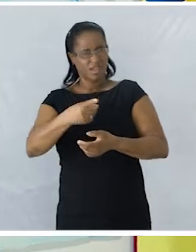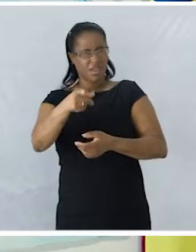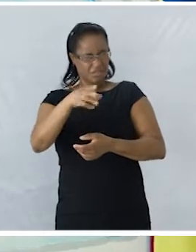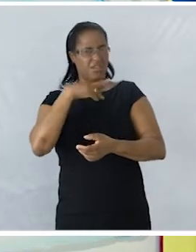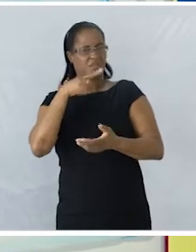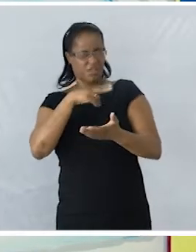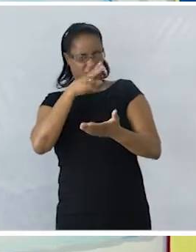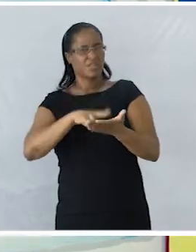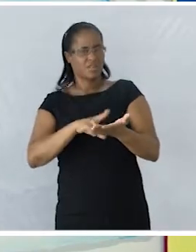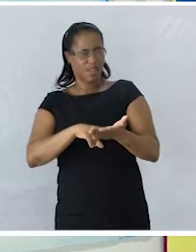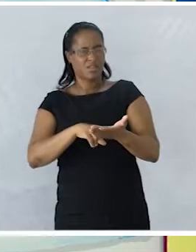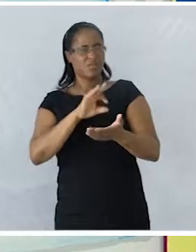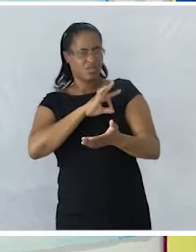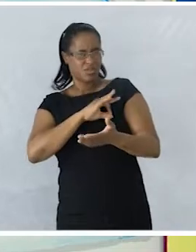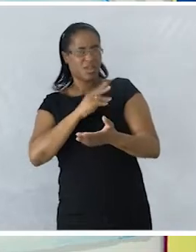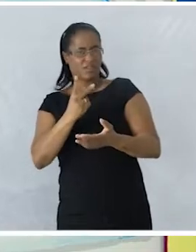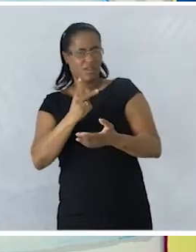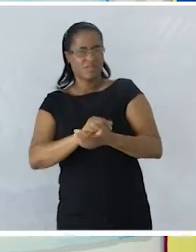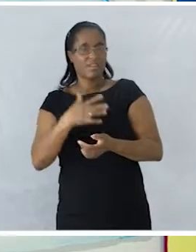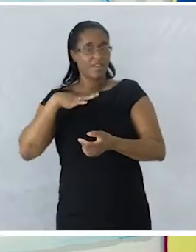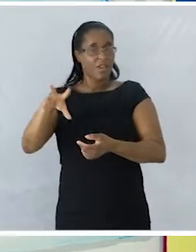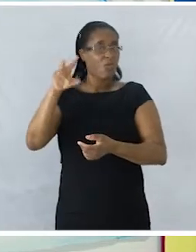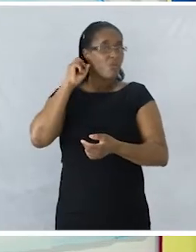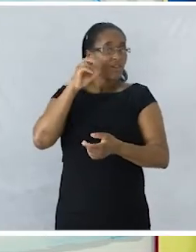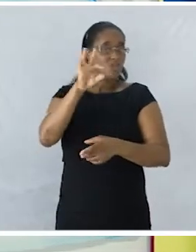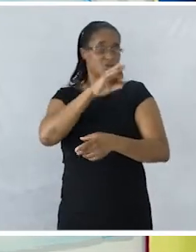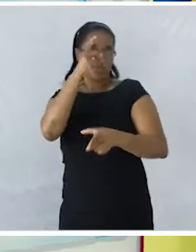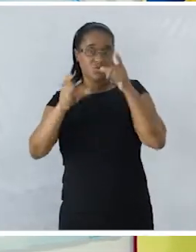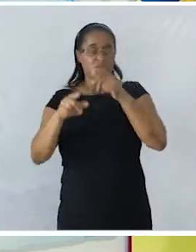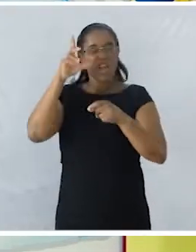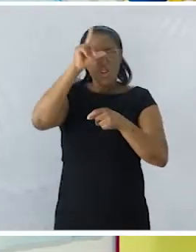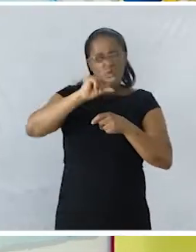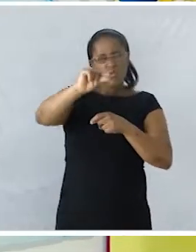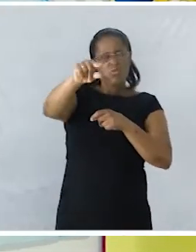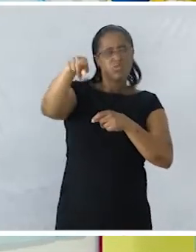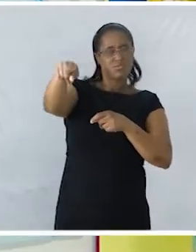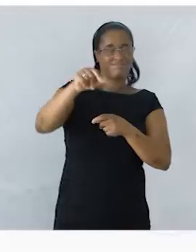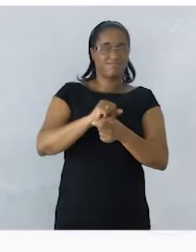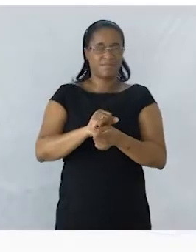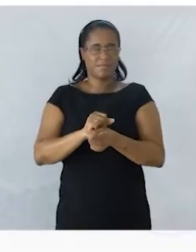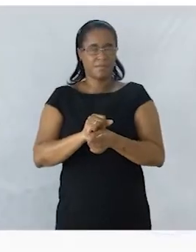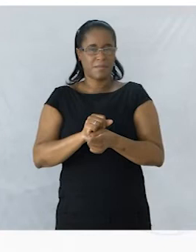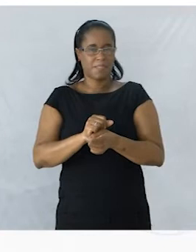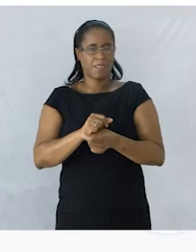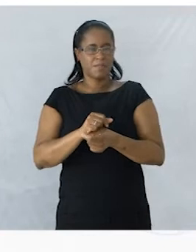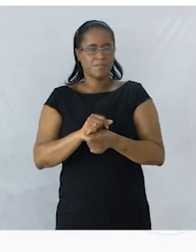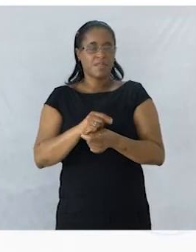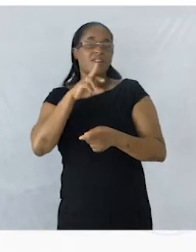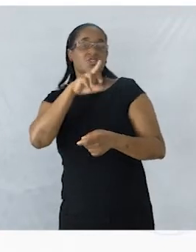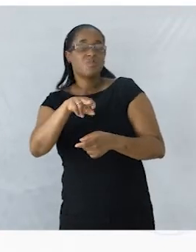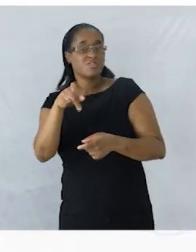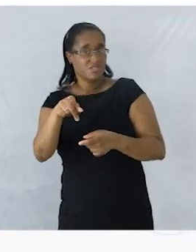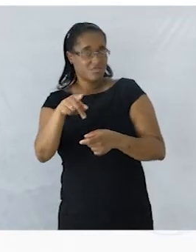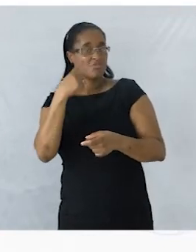Quero ouvir as pessoas que estão lá no fundo. A resposta é... Vimos isso